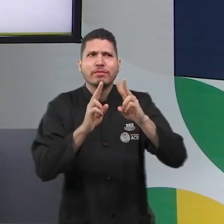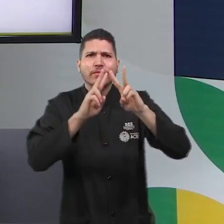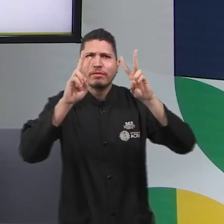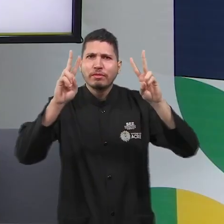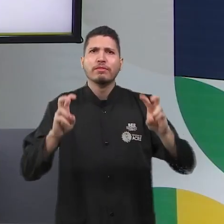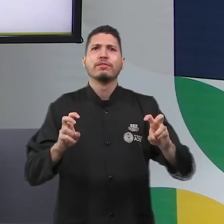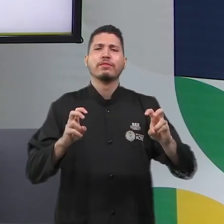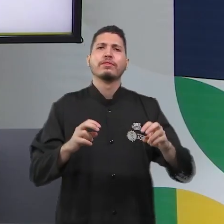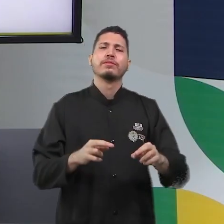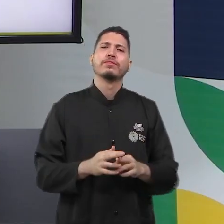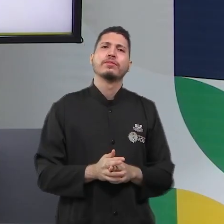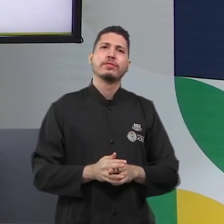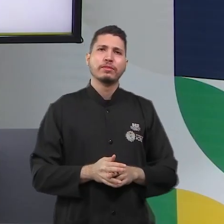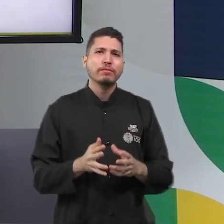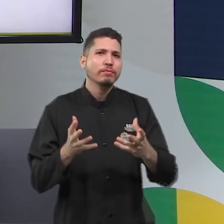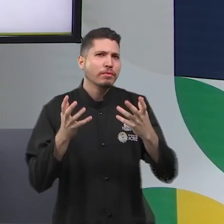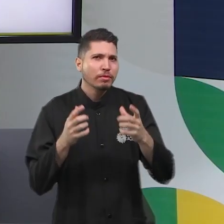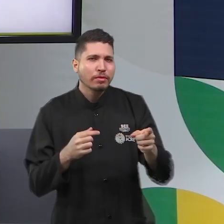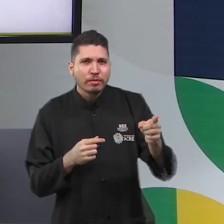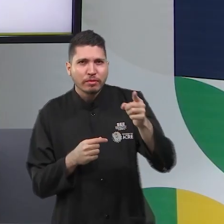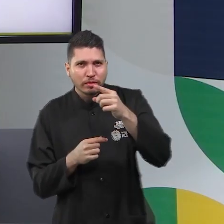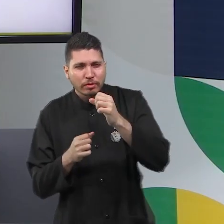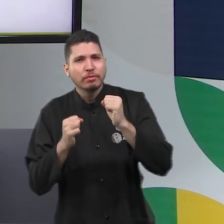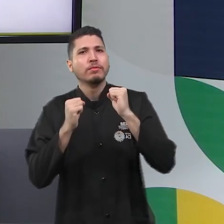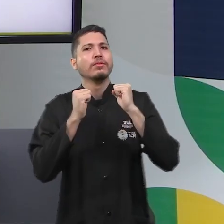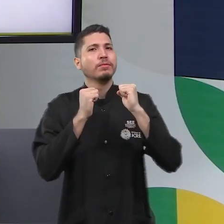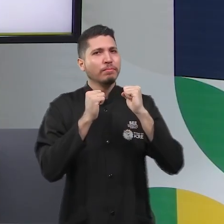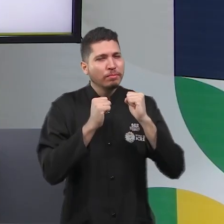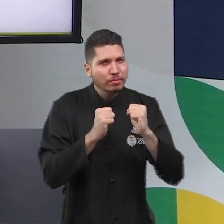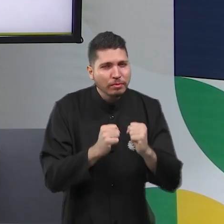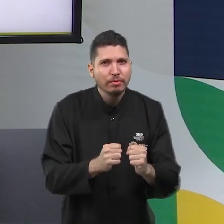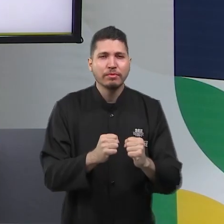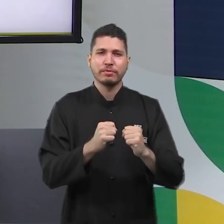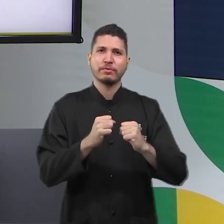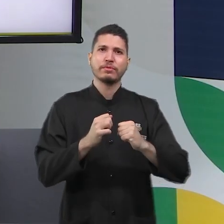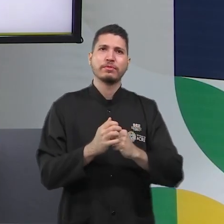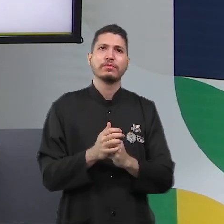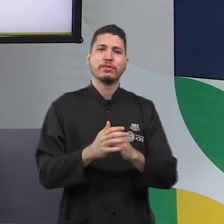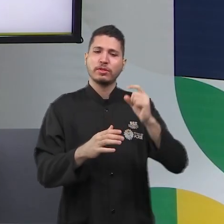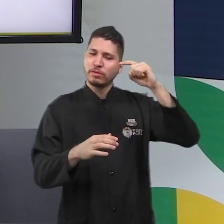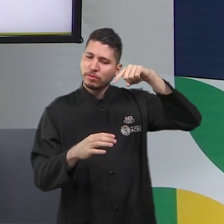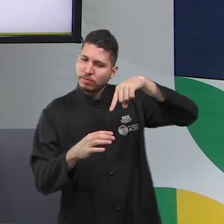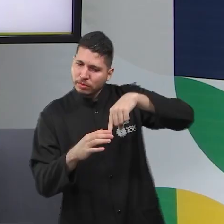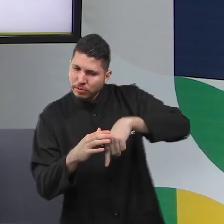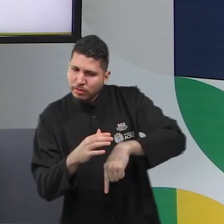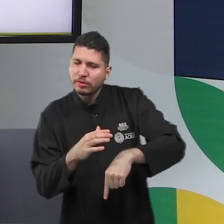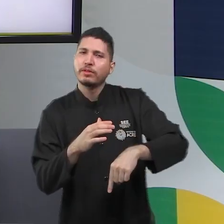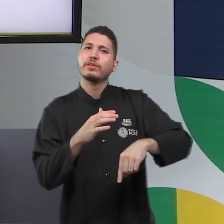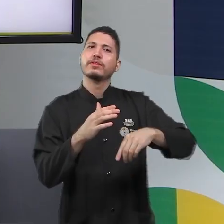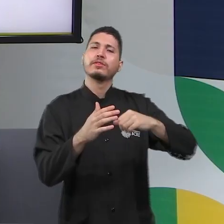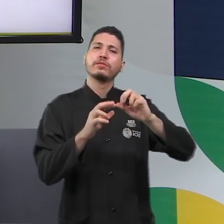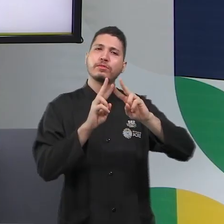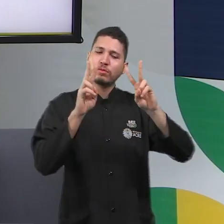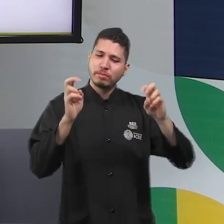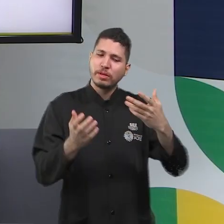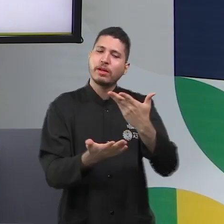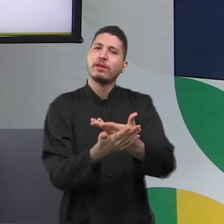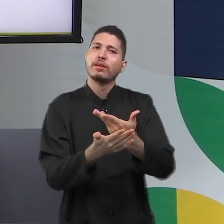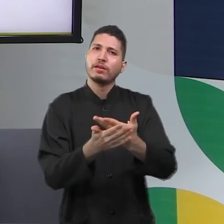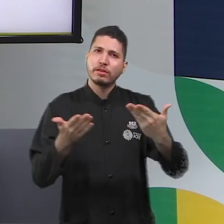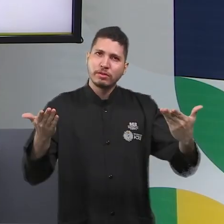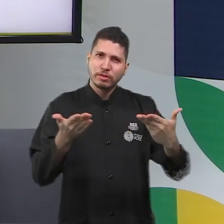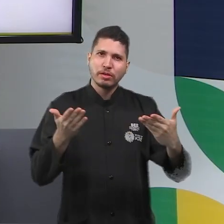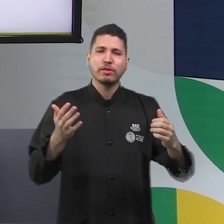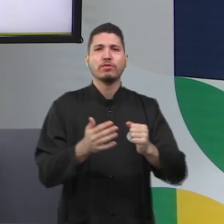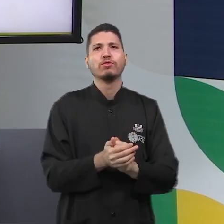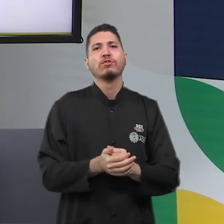você possa ler um pouco mais a respeito, pesquisar, reconhecer essas culturas nos colegas, na